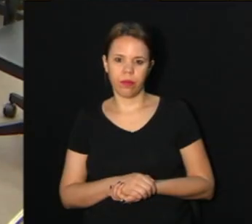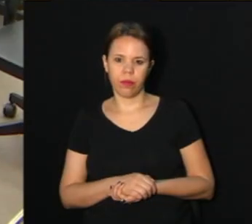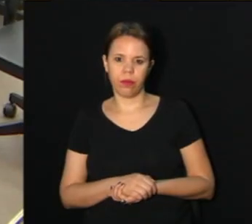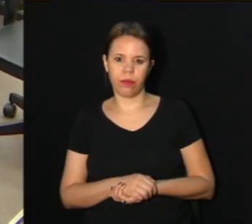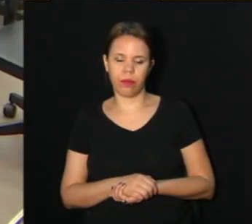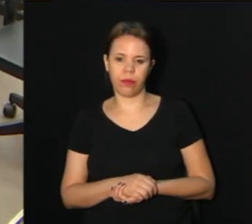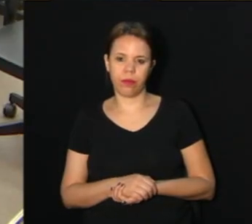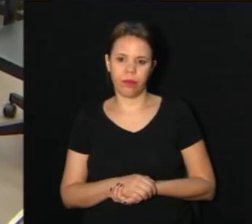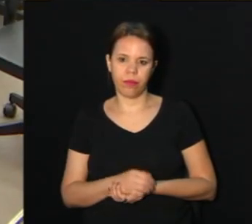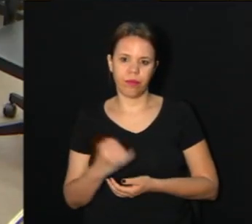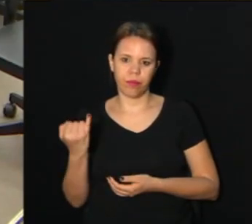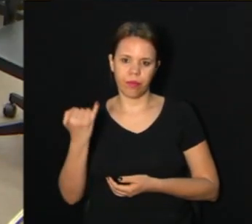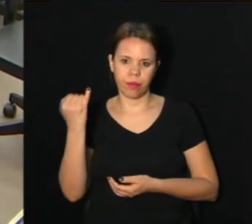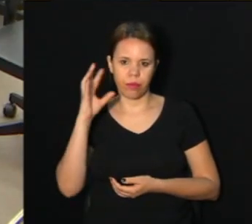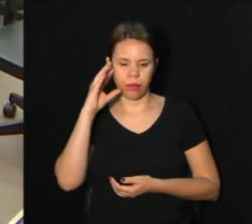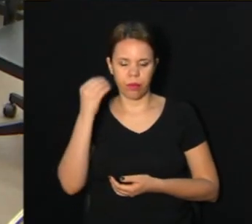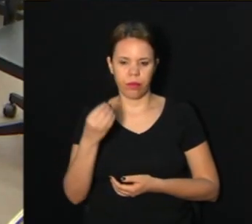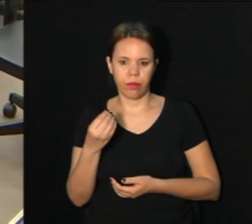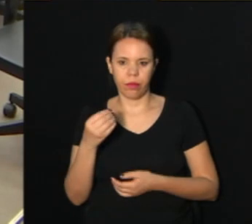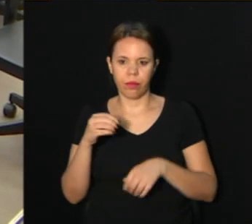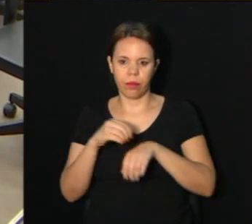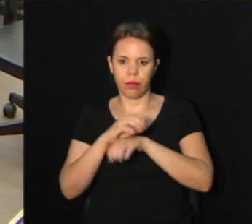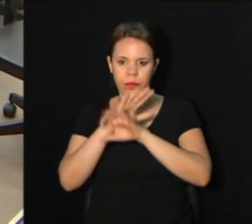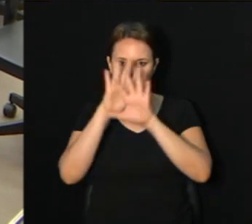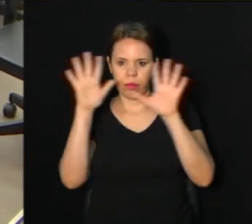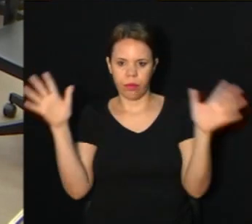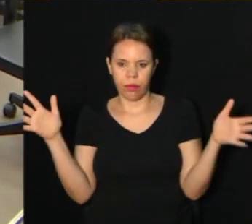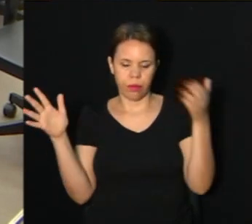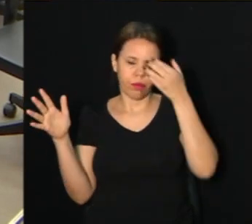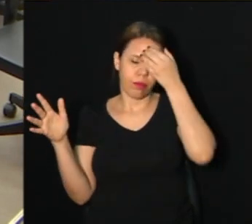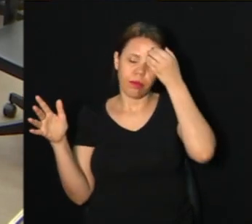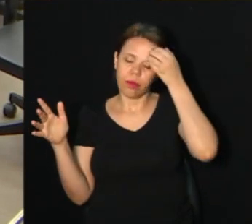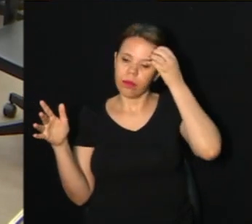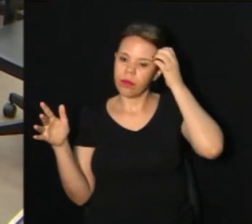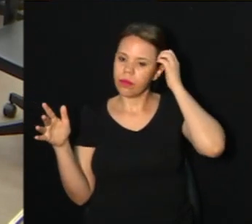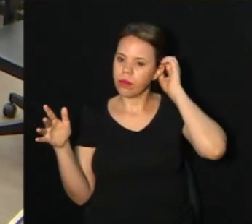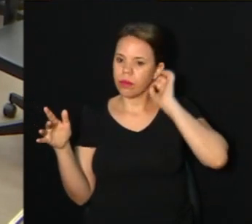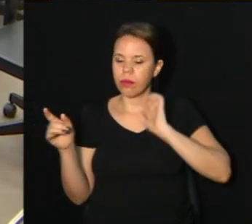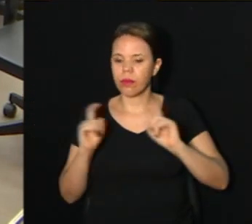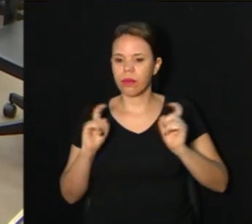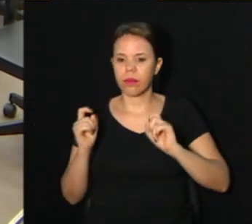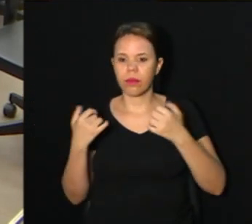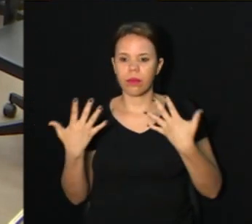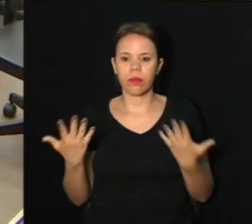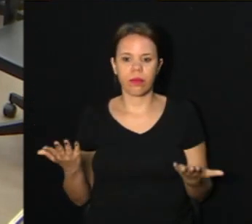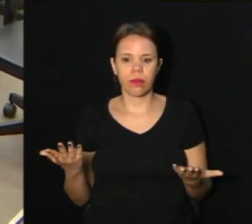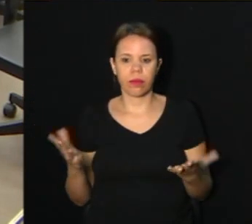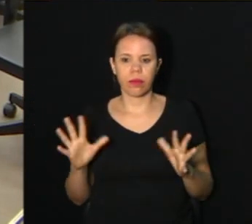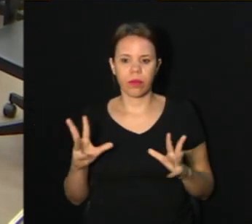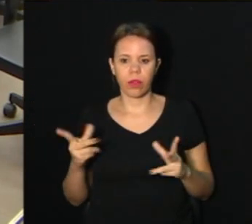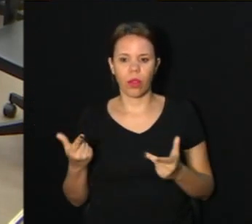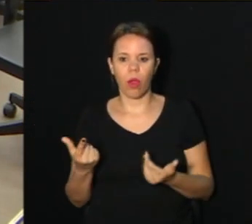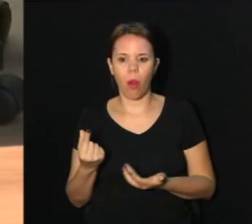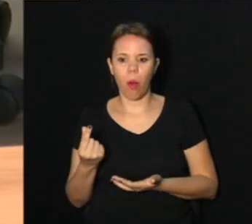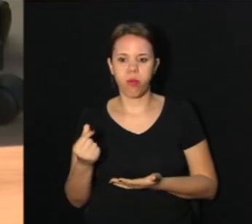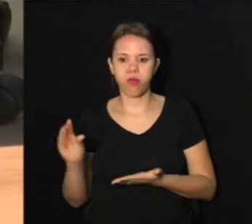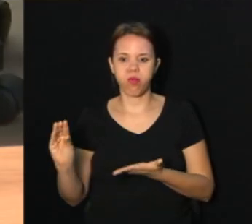É importante para o entendimento e para a transparência, né, claro, que claro, a audiência pretende. Então, assim, toda a